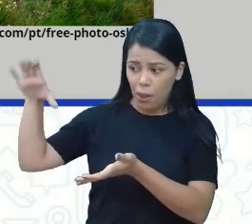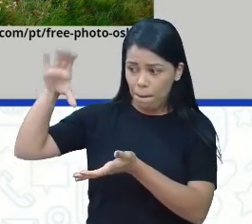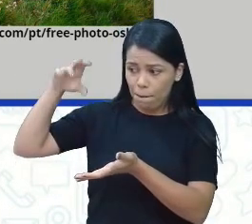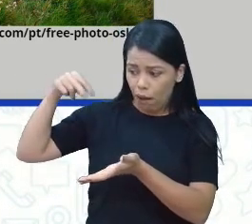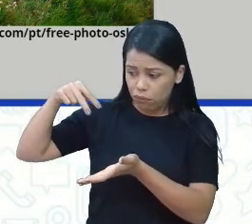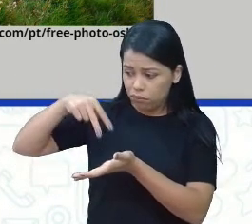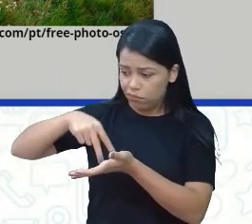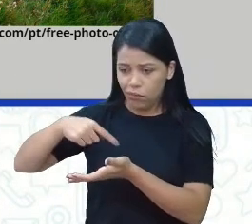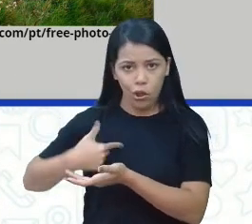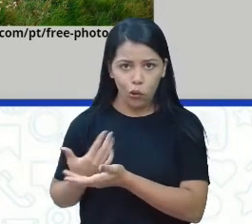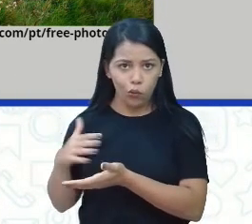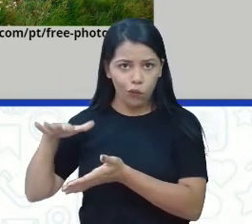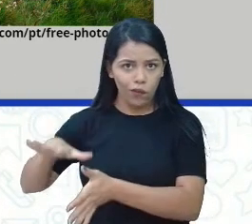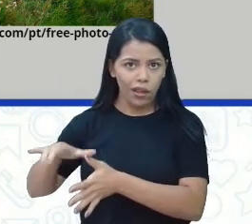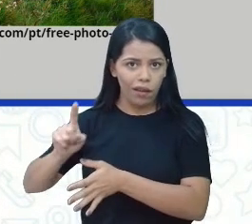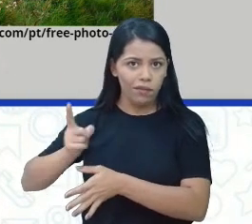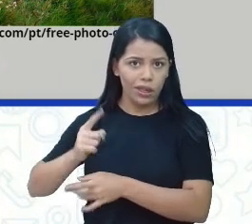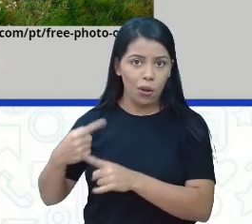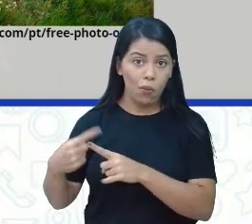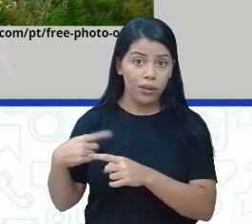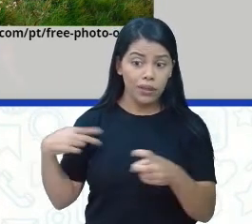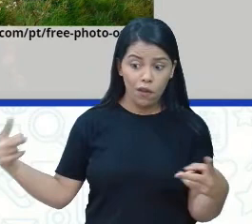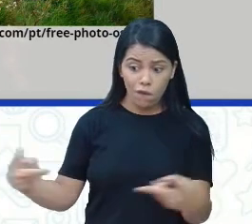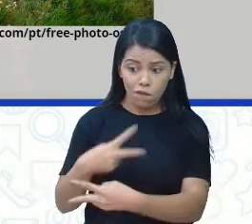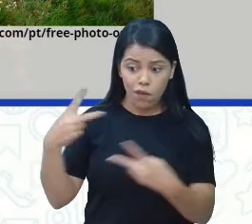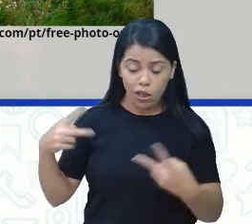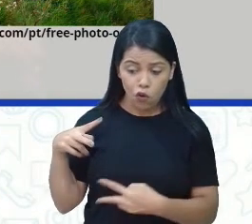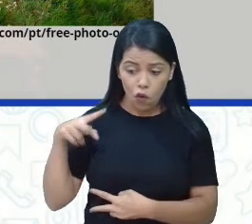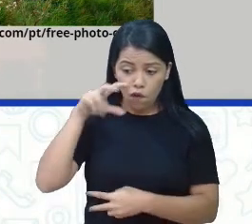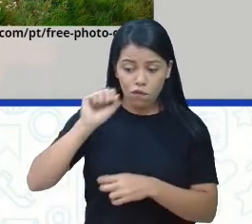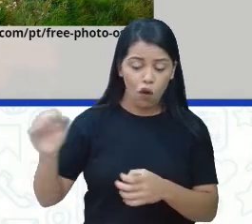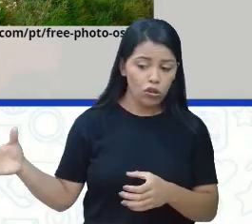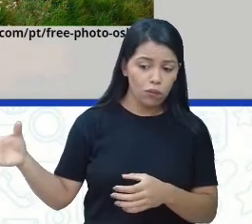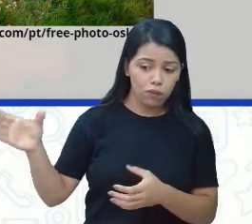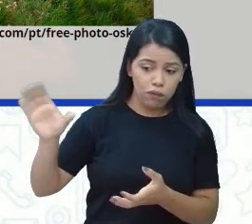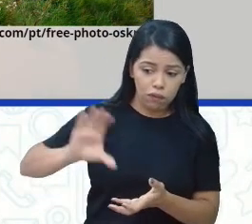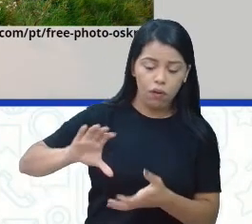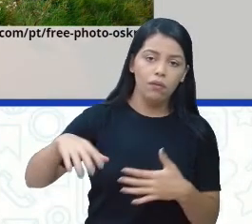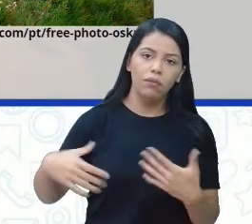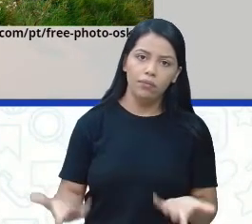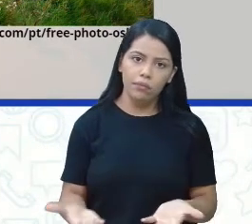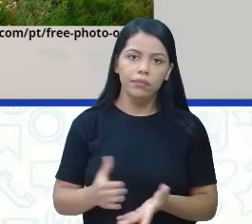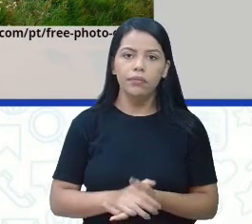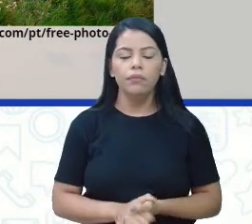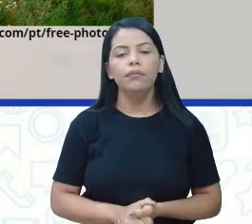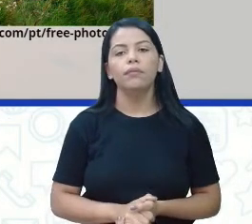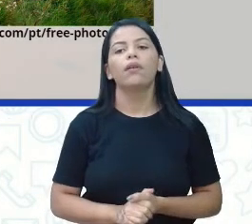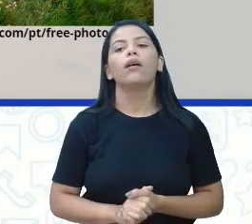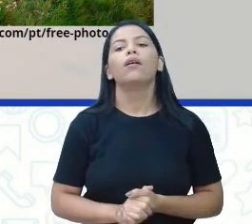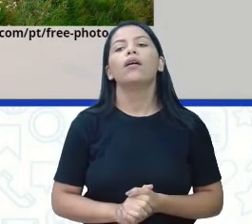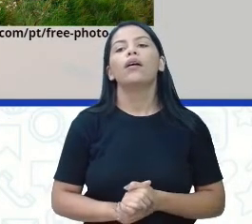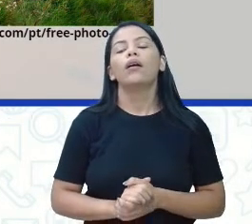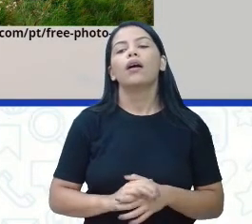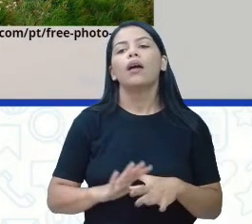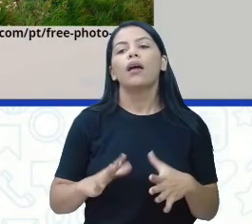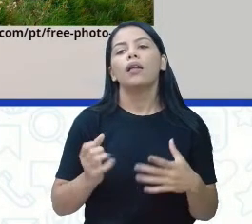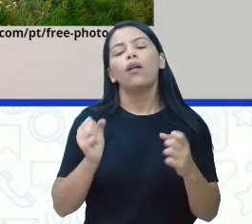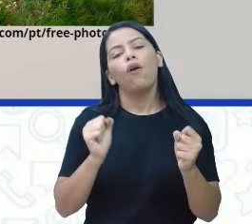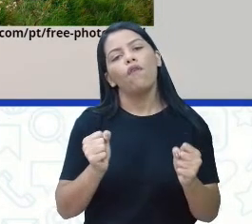onde hoje são áreas desérticas, né? Há milhões de anos atrás, poderia ter sido o curso normal